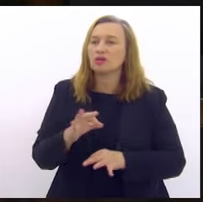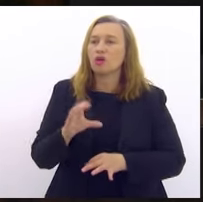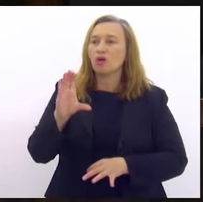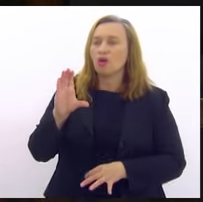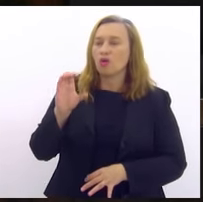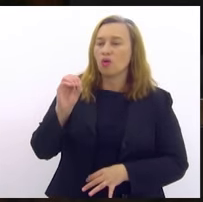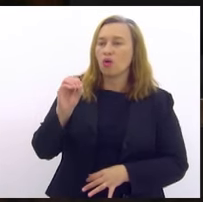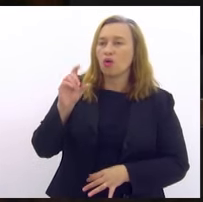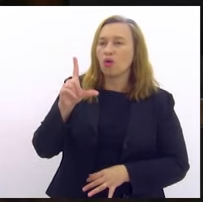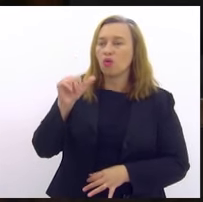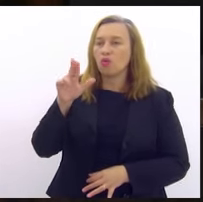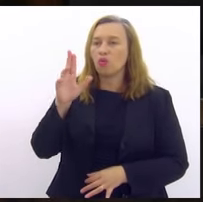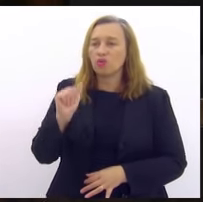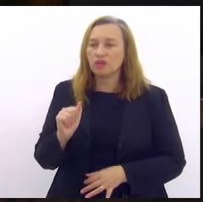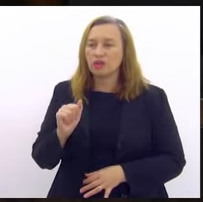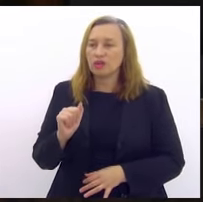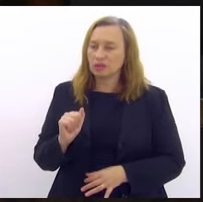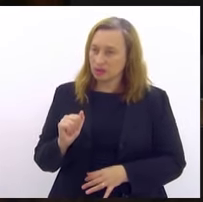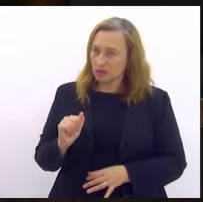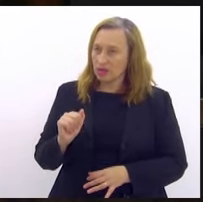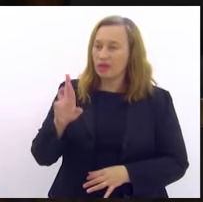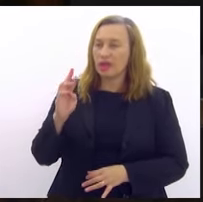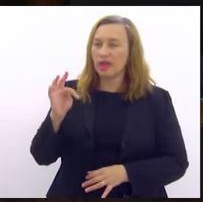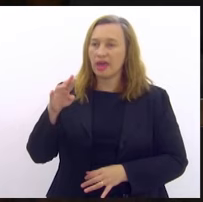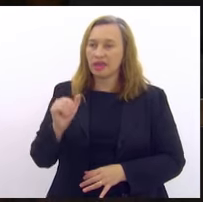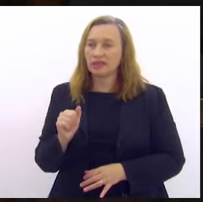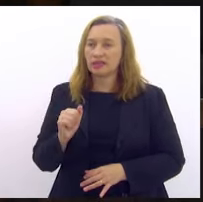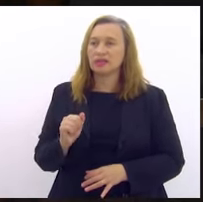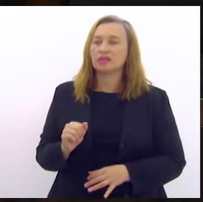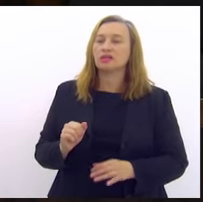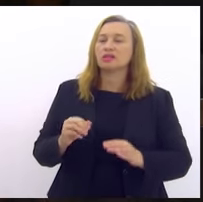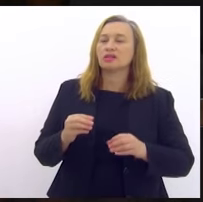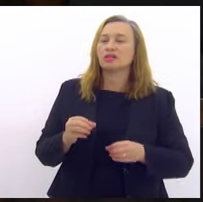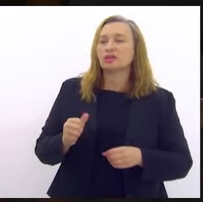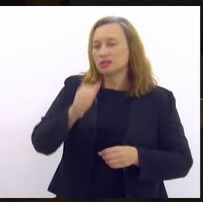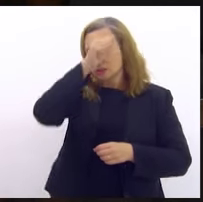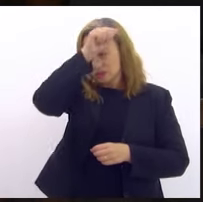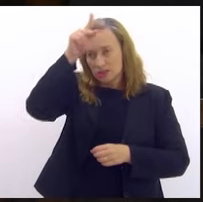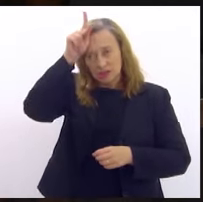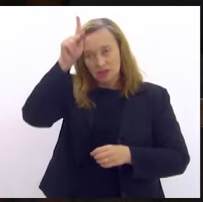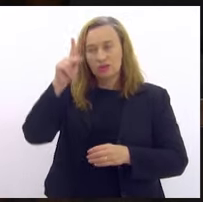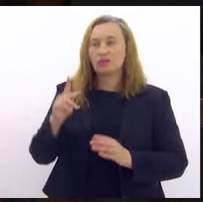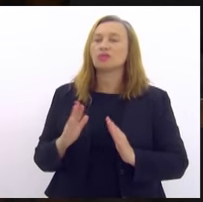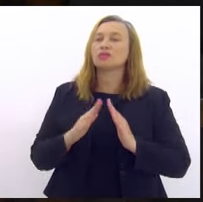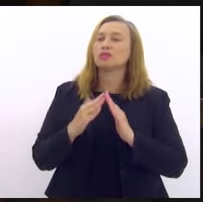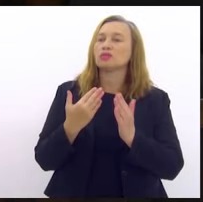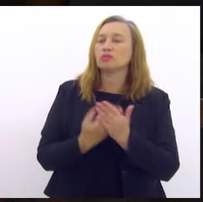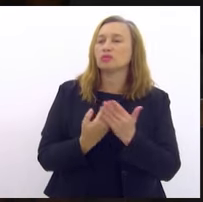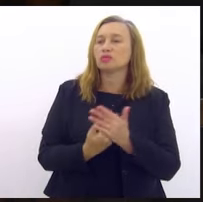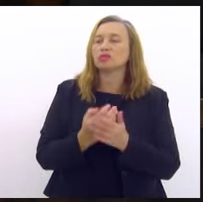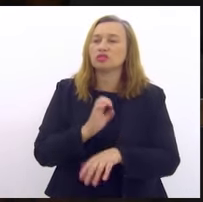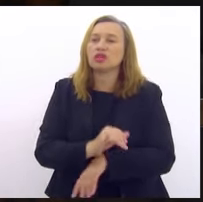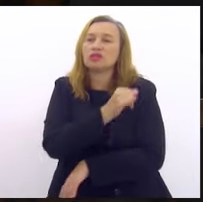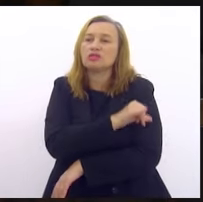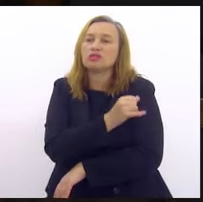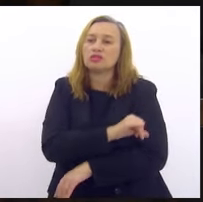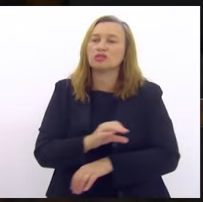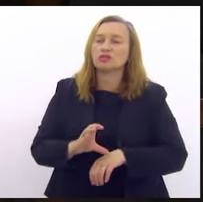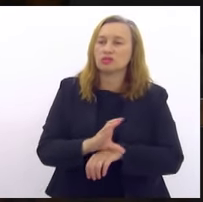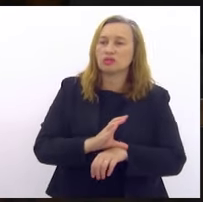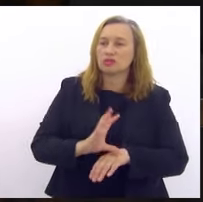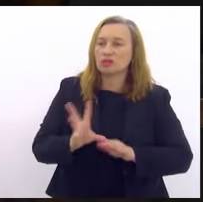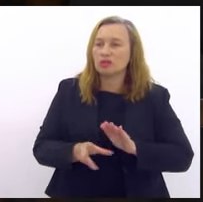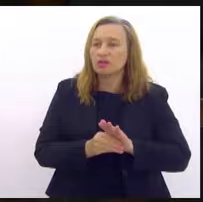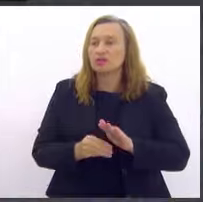na rede de ensino público no âmbito do Estado do Rio de Janeiro. Pendendo de parecer da Comissão de Emendas Constitucionais e Vetos,